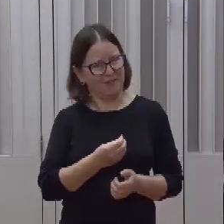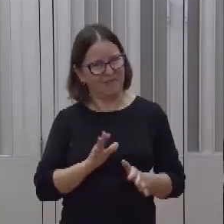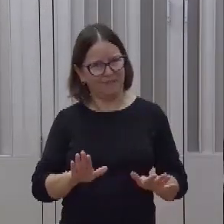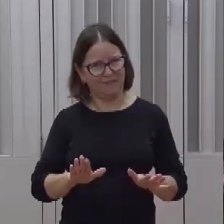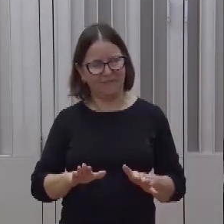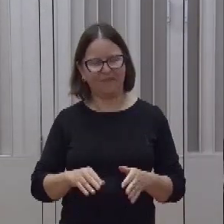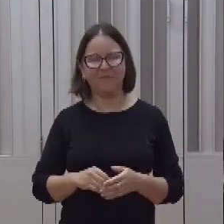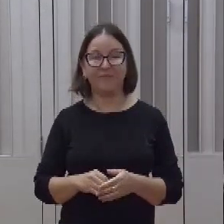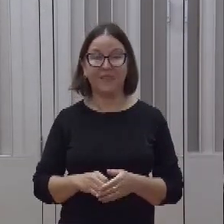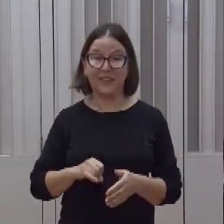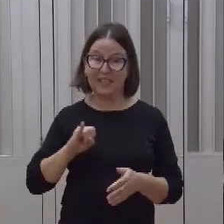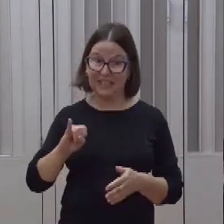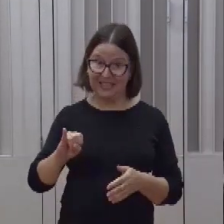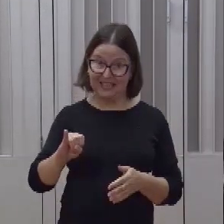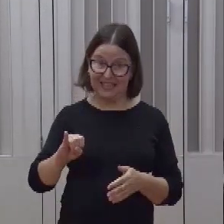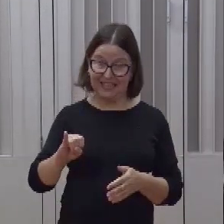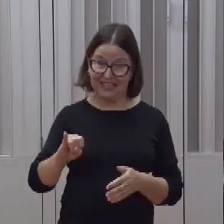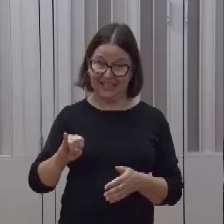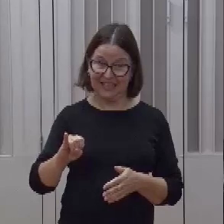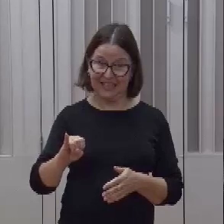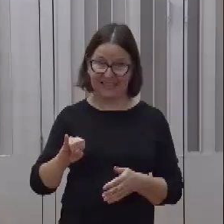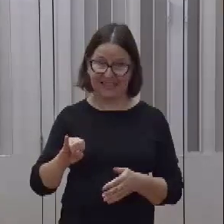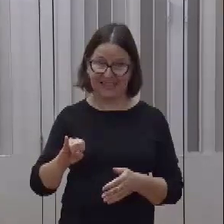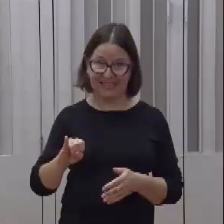Vamos ler assim. Se